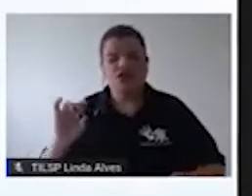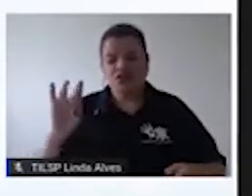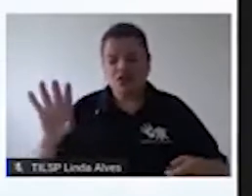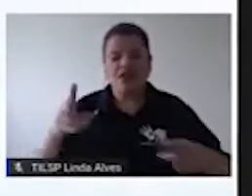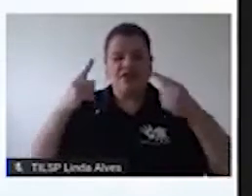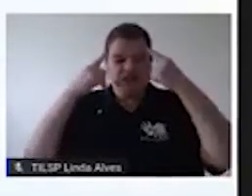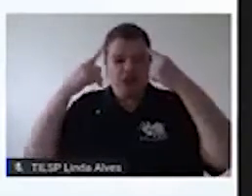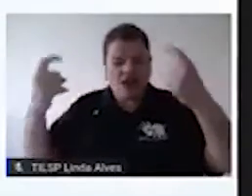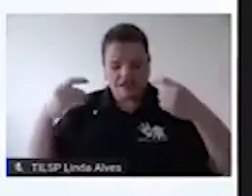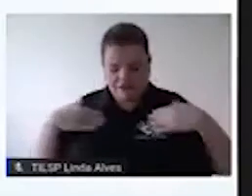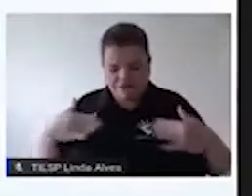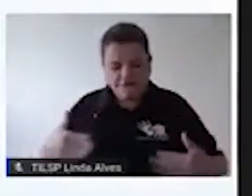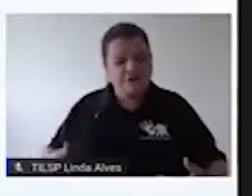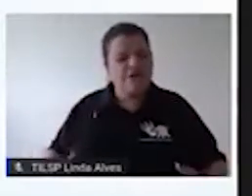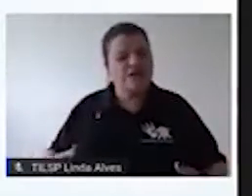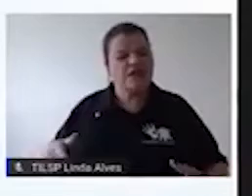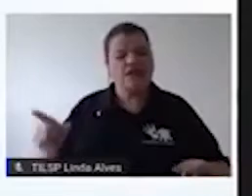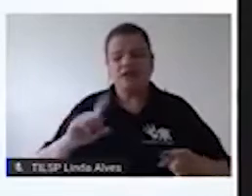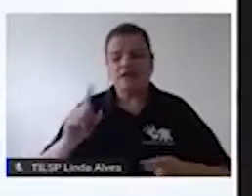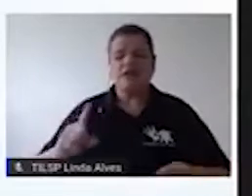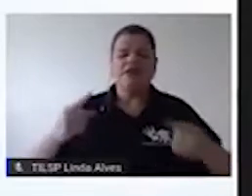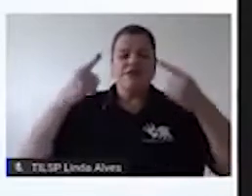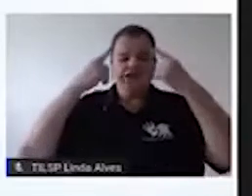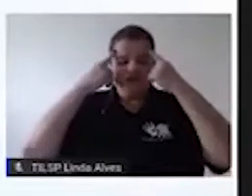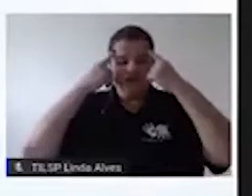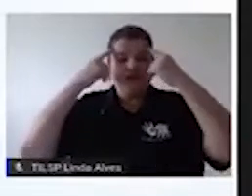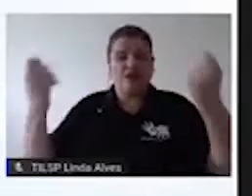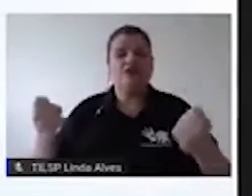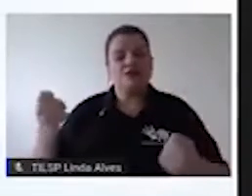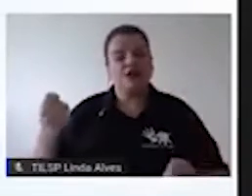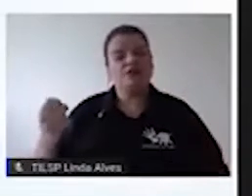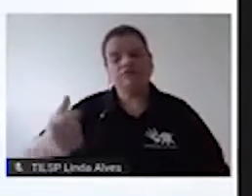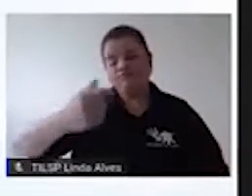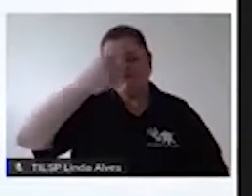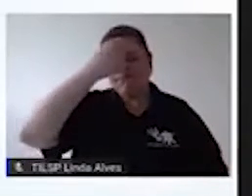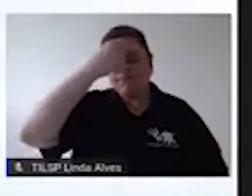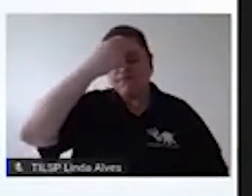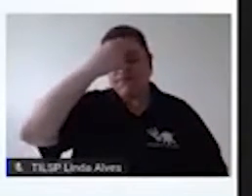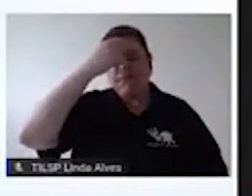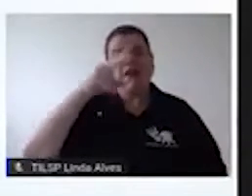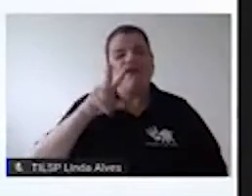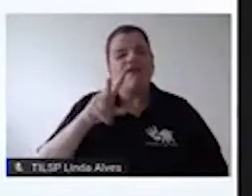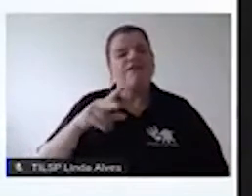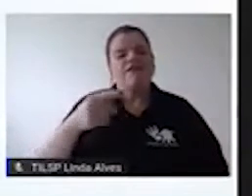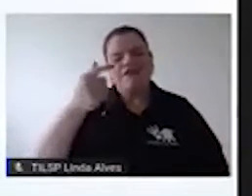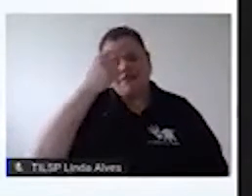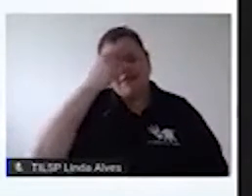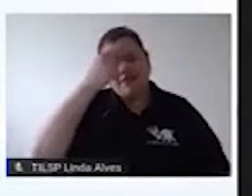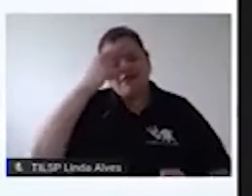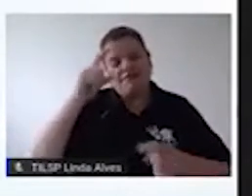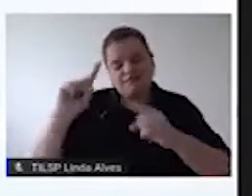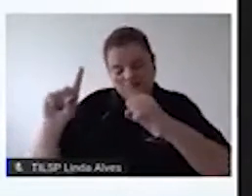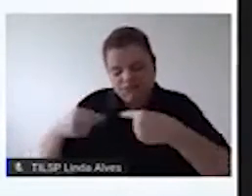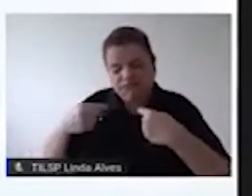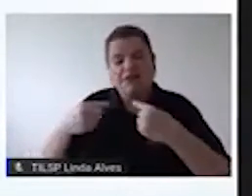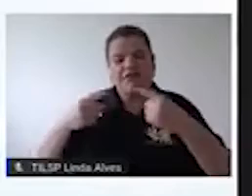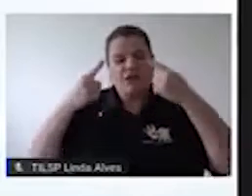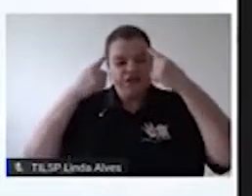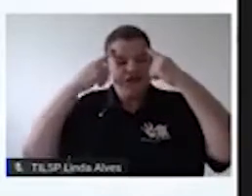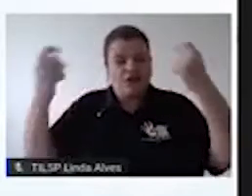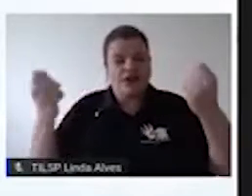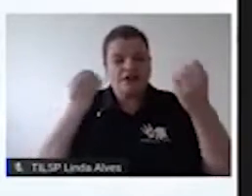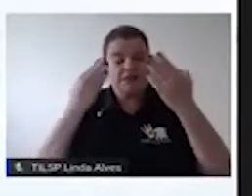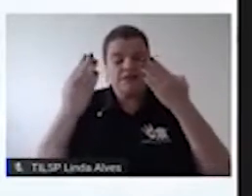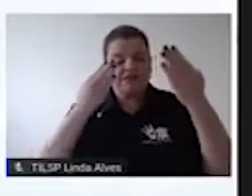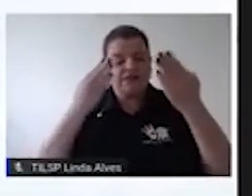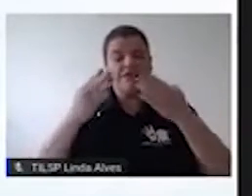física, né? Ela tem a ver com uma condição mental, psicológica, e que afeta